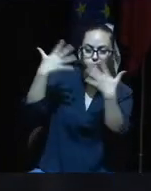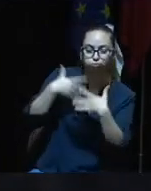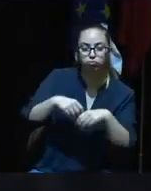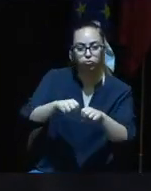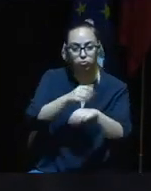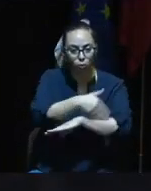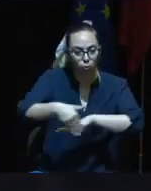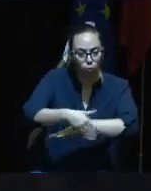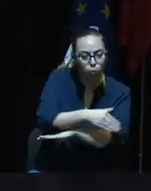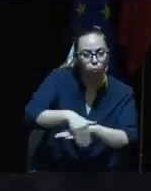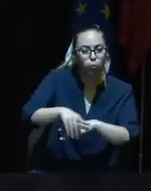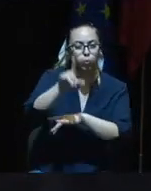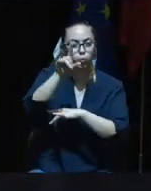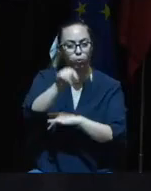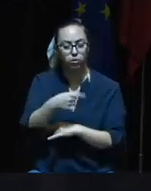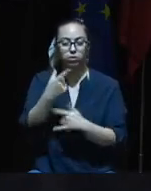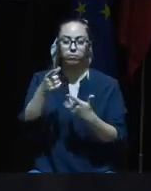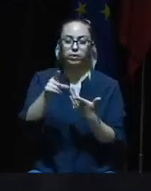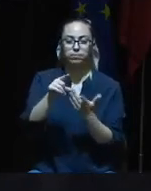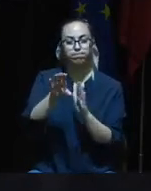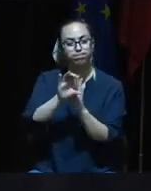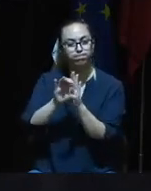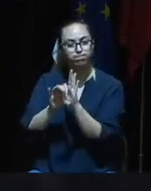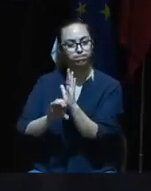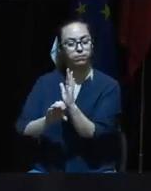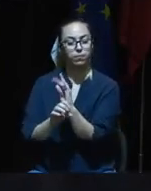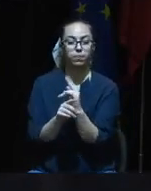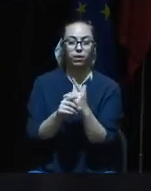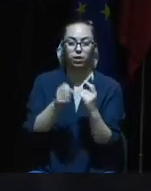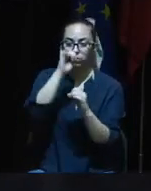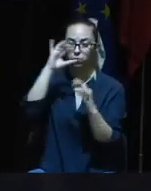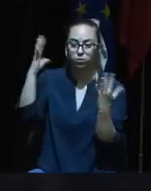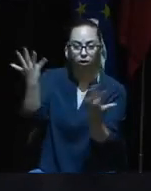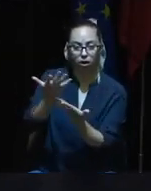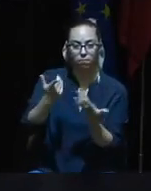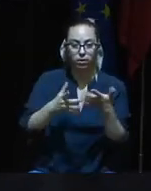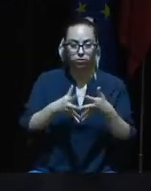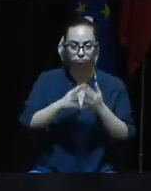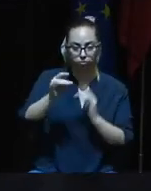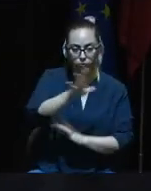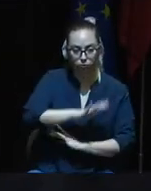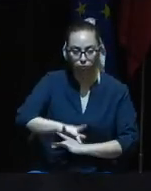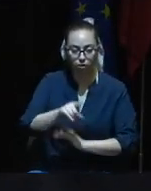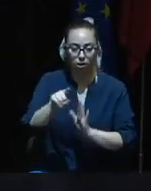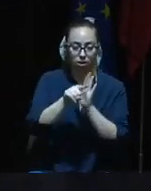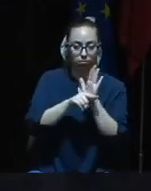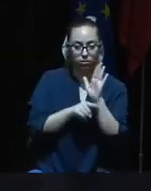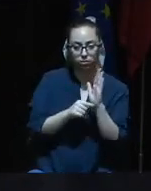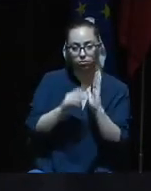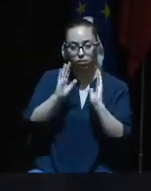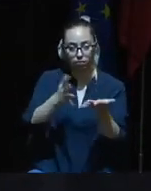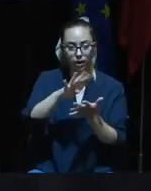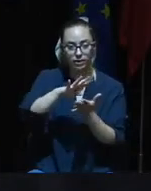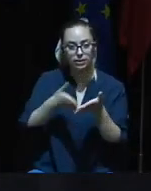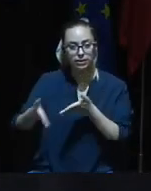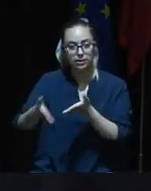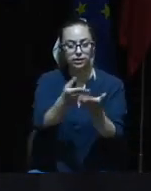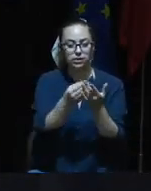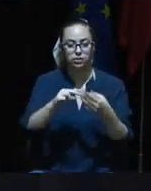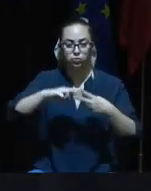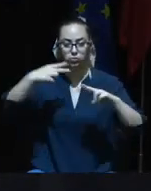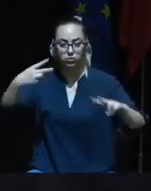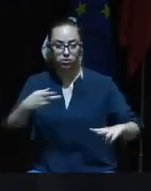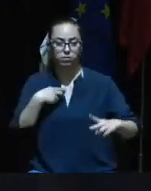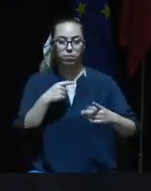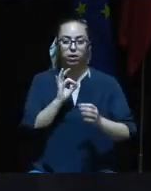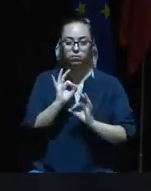retificado ou inclusão até de critérios climático dos instrumentos de gestão territorial medidas estas questões identificadas na estratégia Municipal de